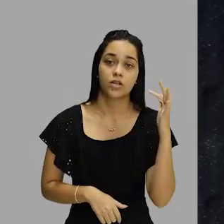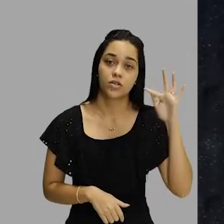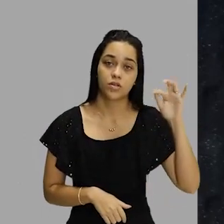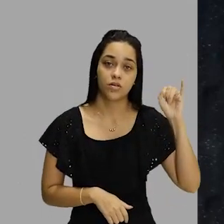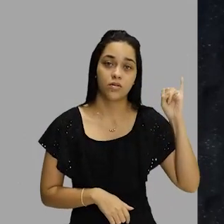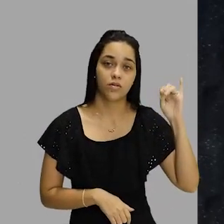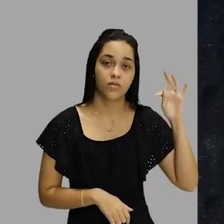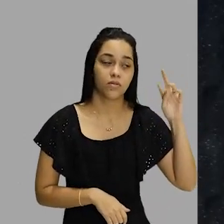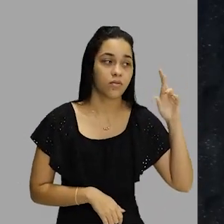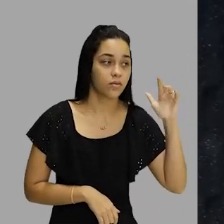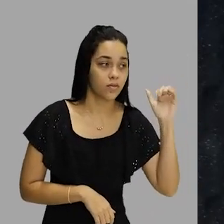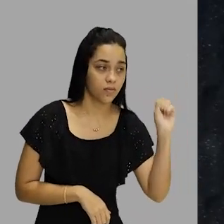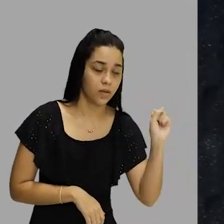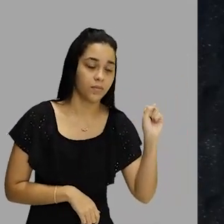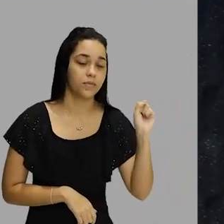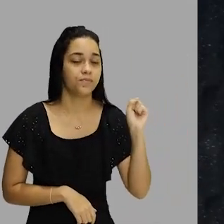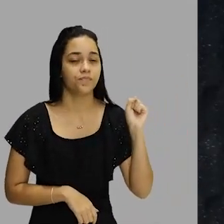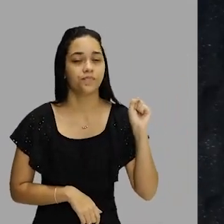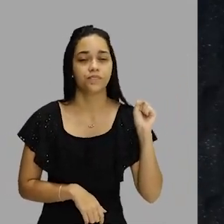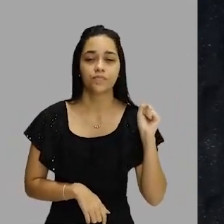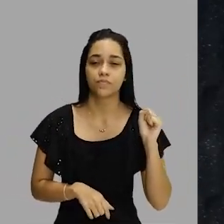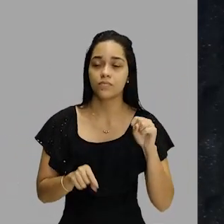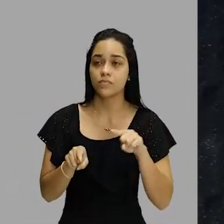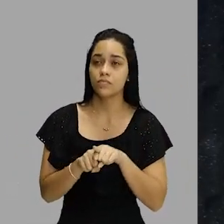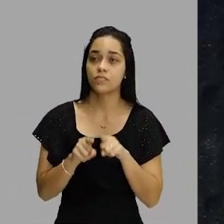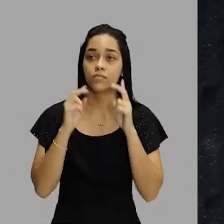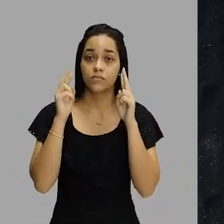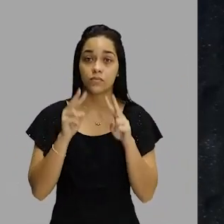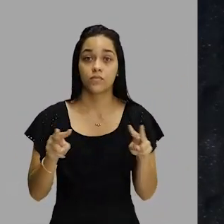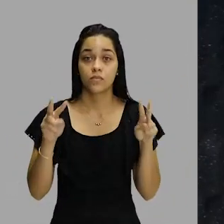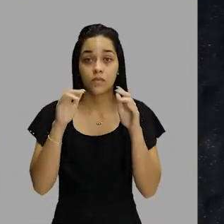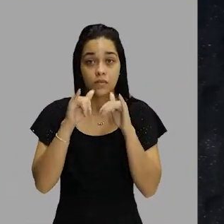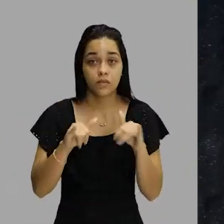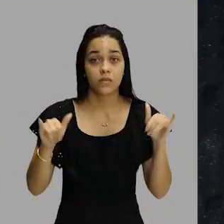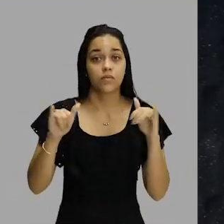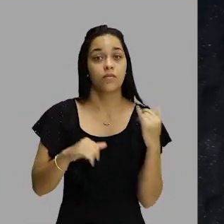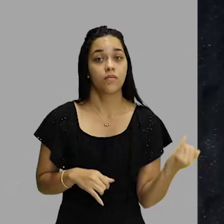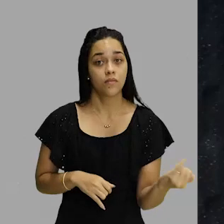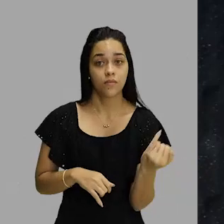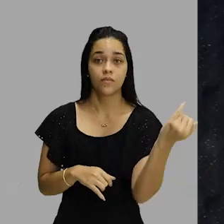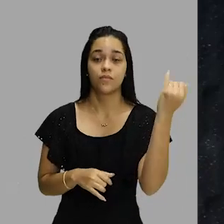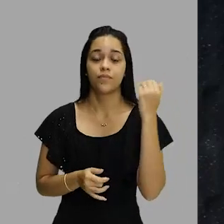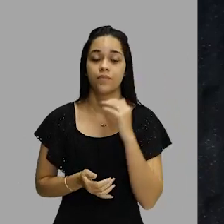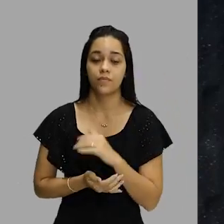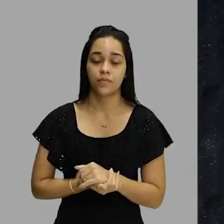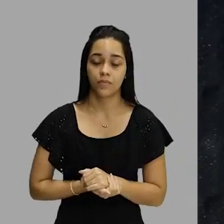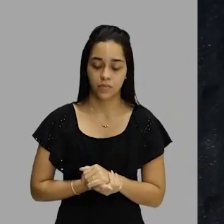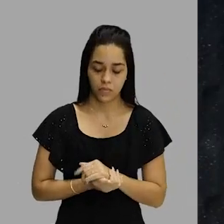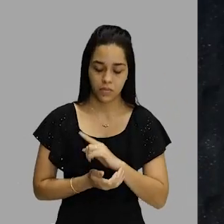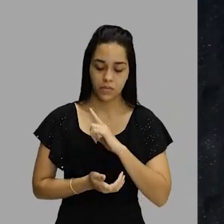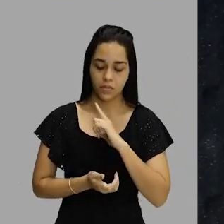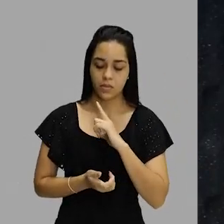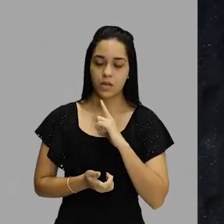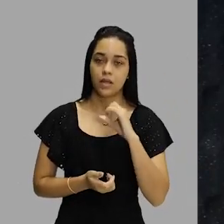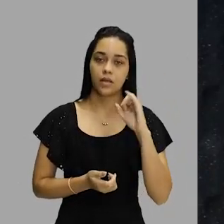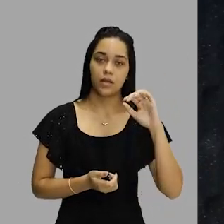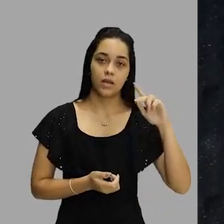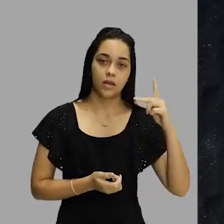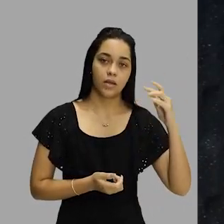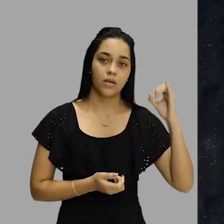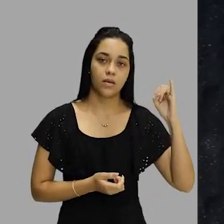né? Então, olha uma outra informação importante. Quando tem essa